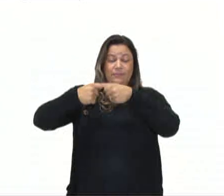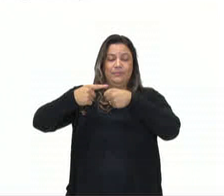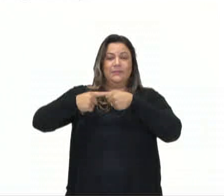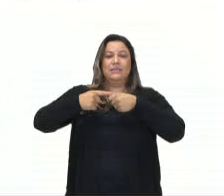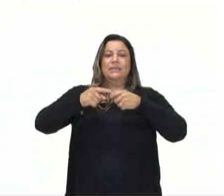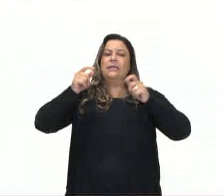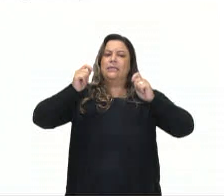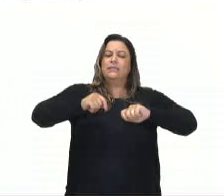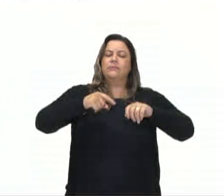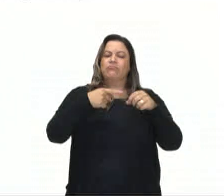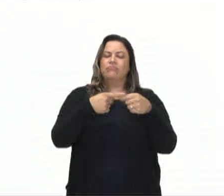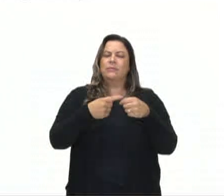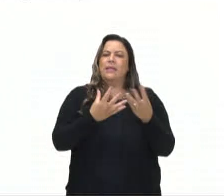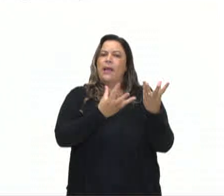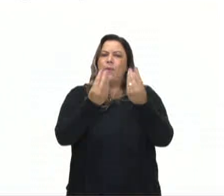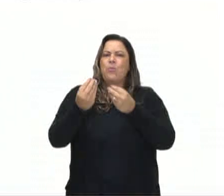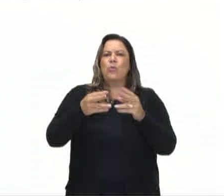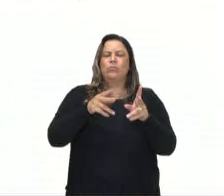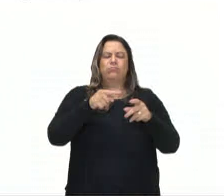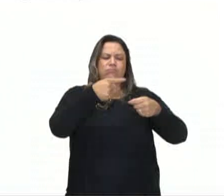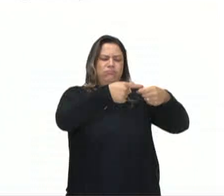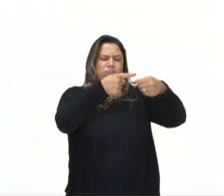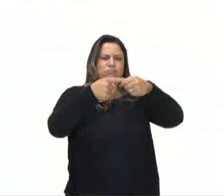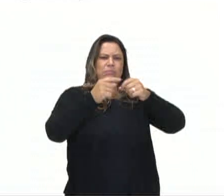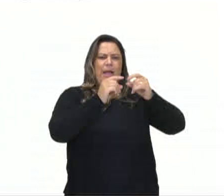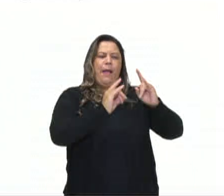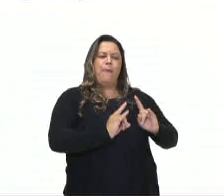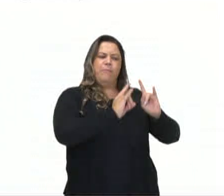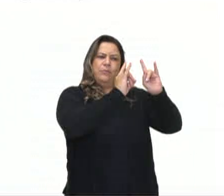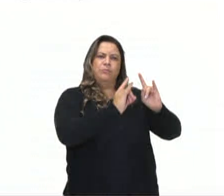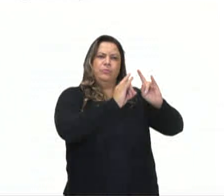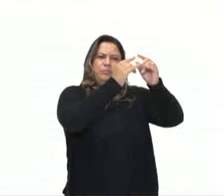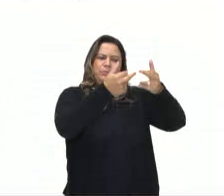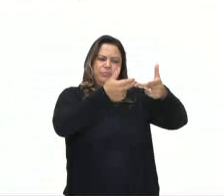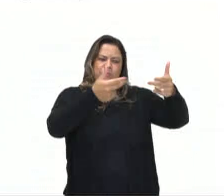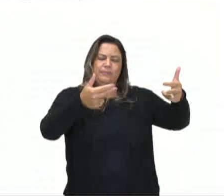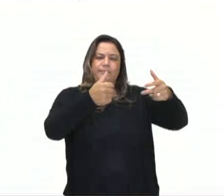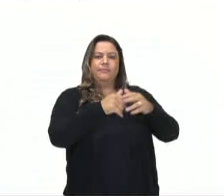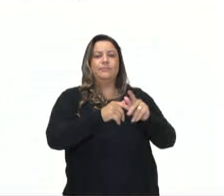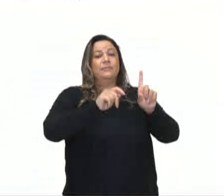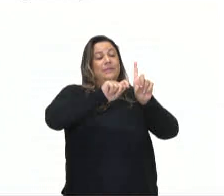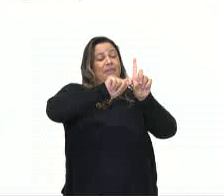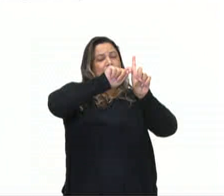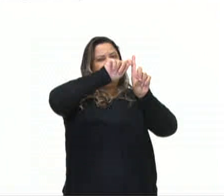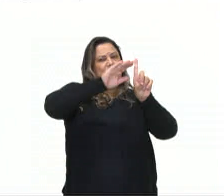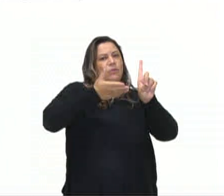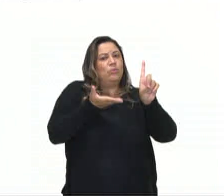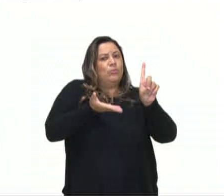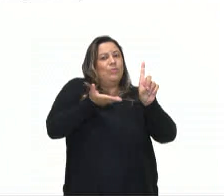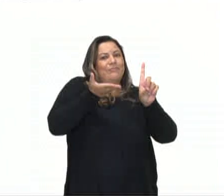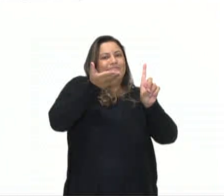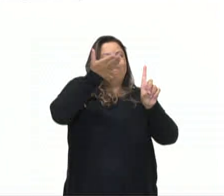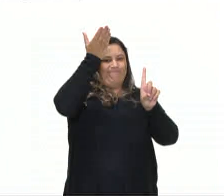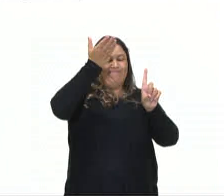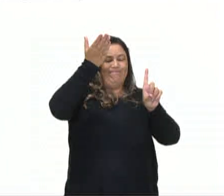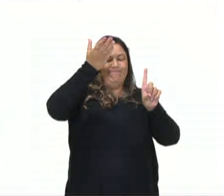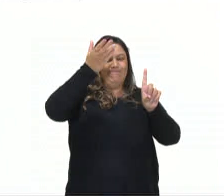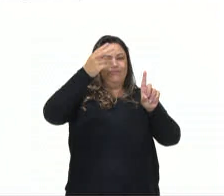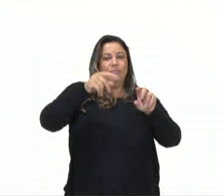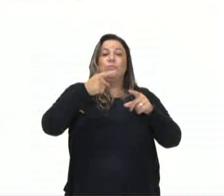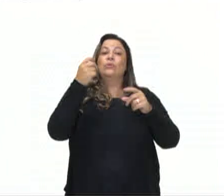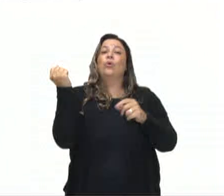grau de urbanização. E nestas cidades, a temperatura média costuma ser mais elevada do que nas regiões